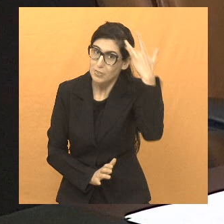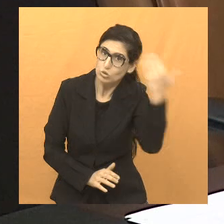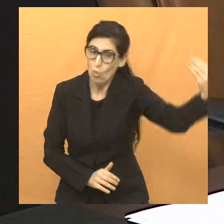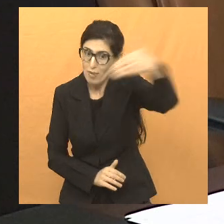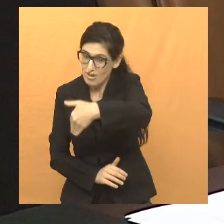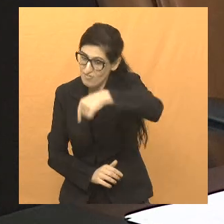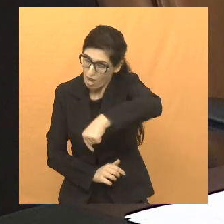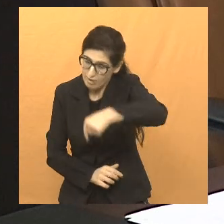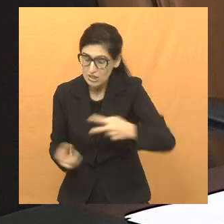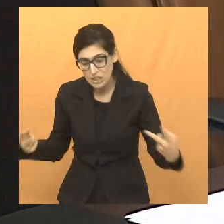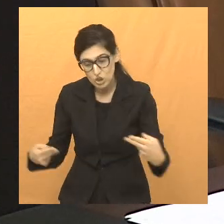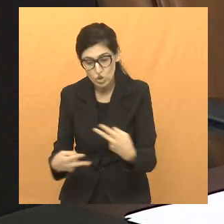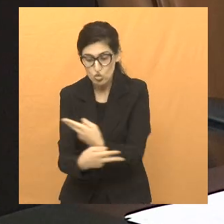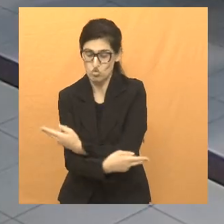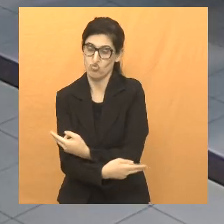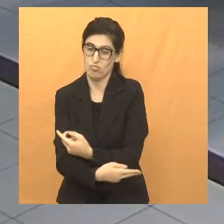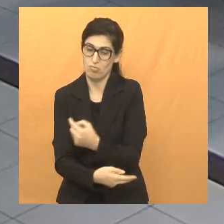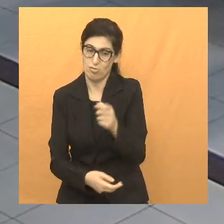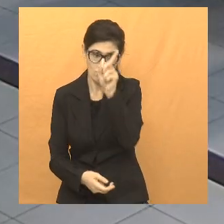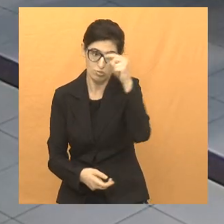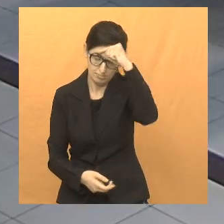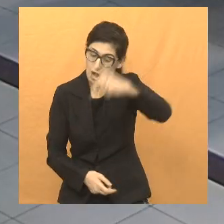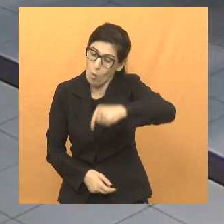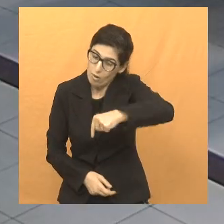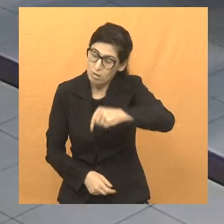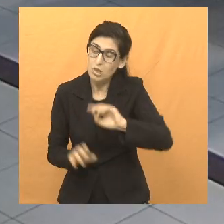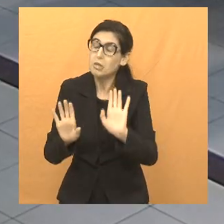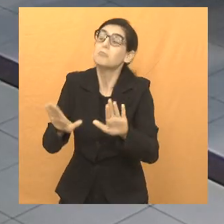fazer cirurgia na cidade de Jacareí?